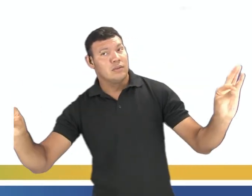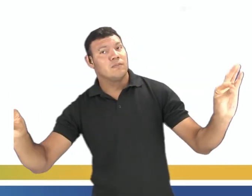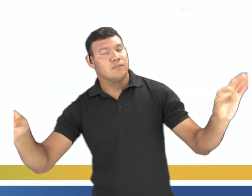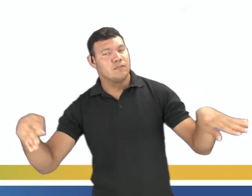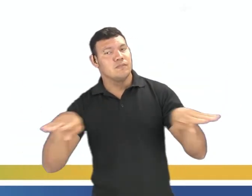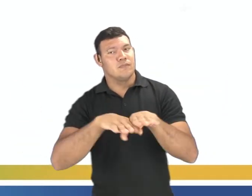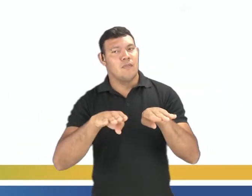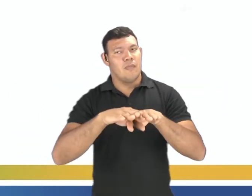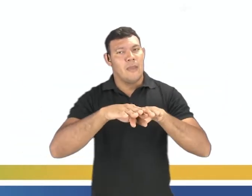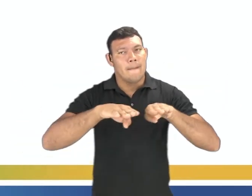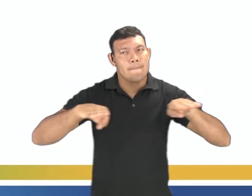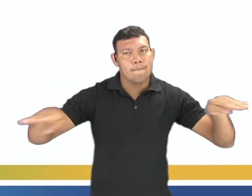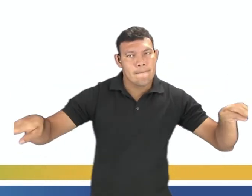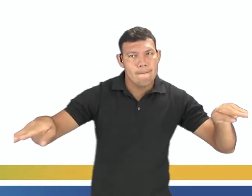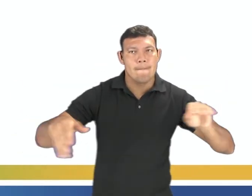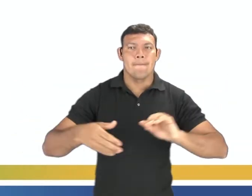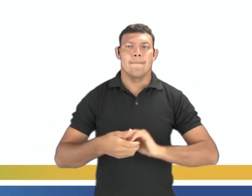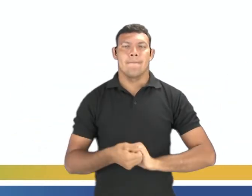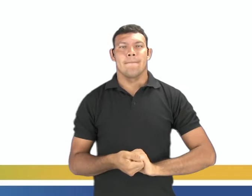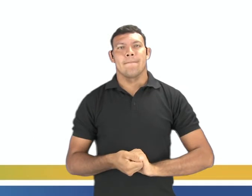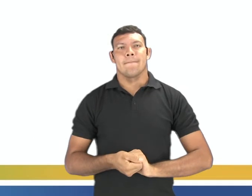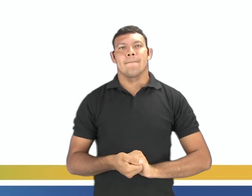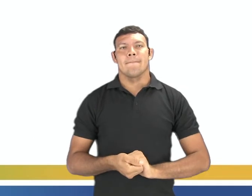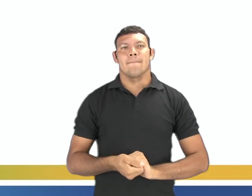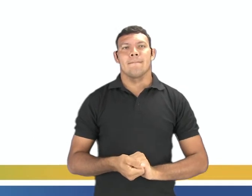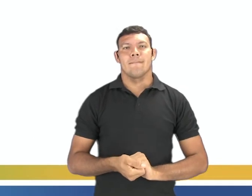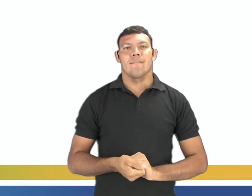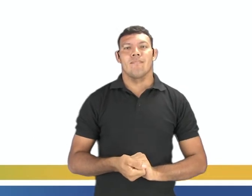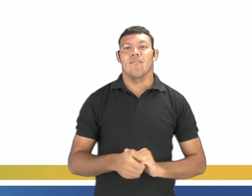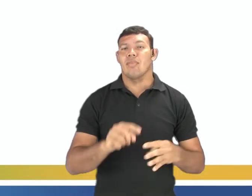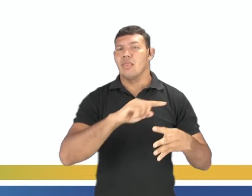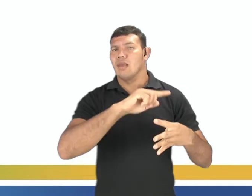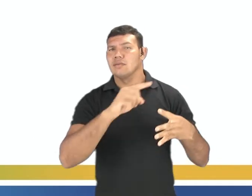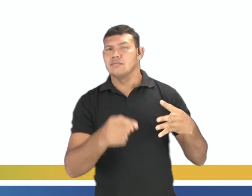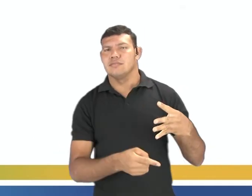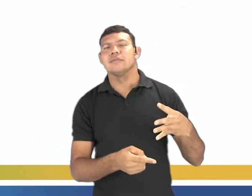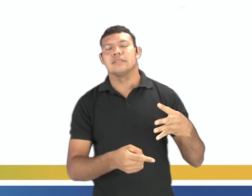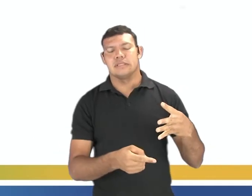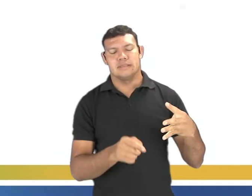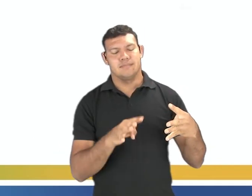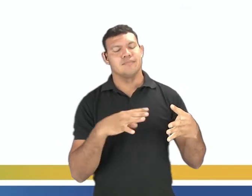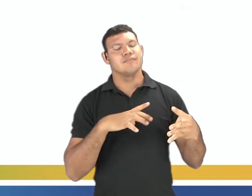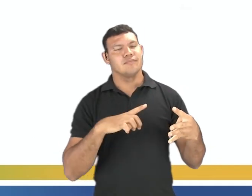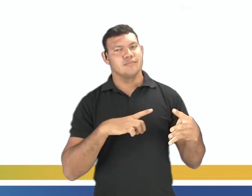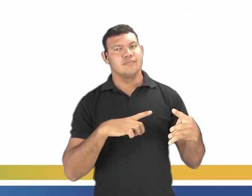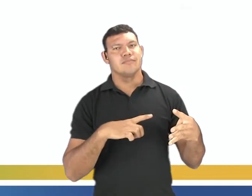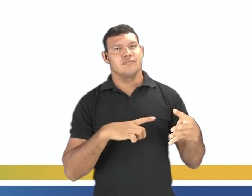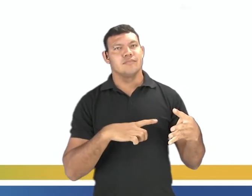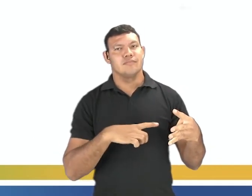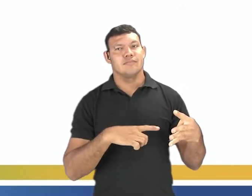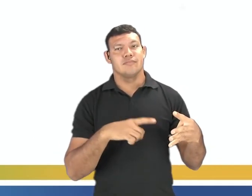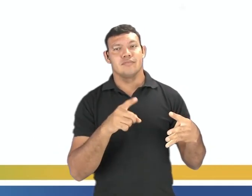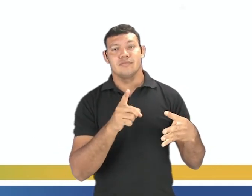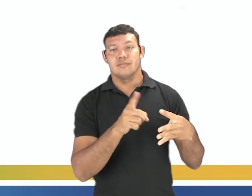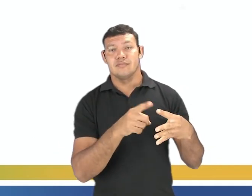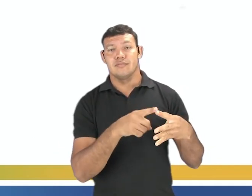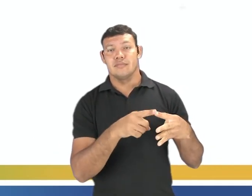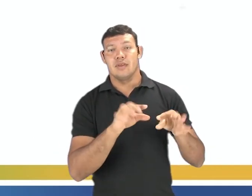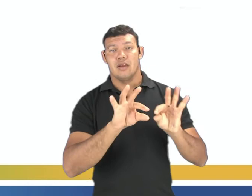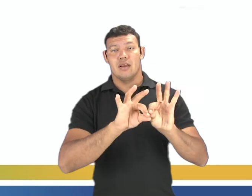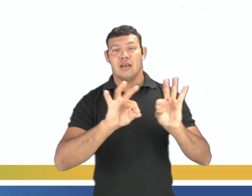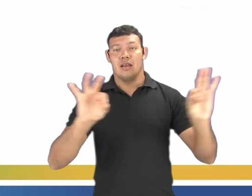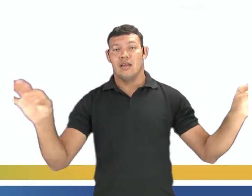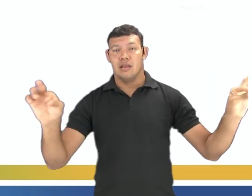reta e plano bom então nós temos alguns casos a considerar quando existe uma reta r